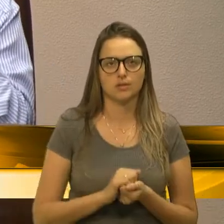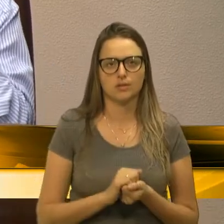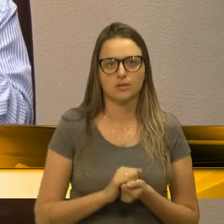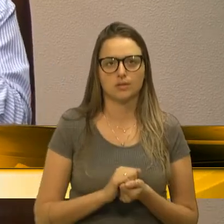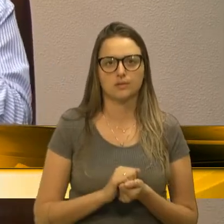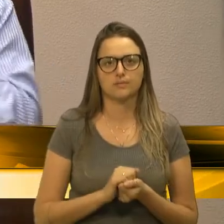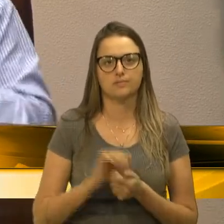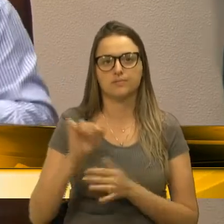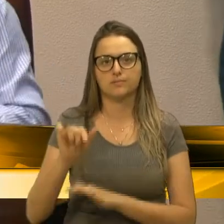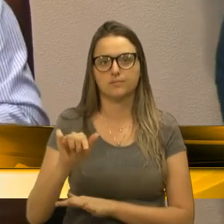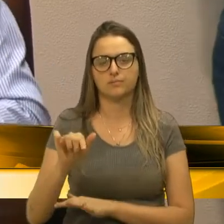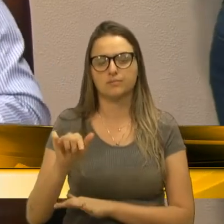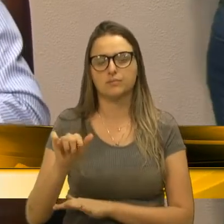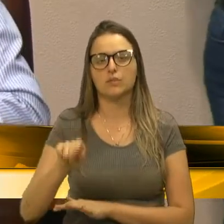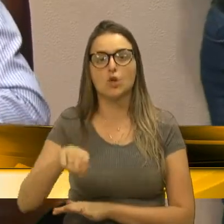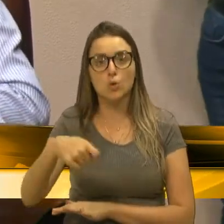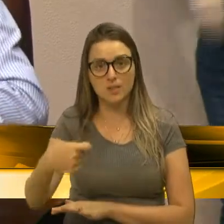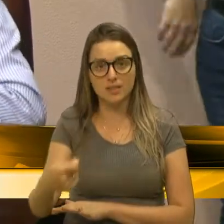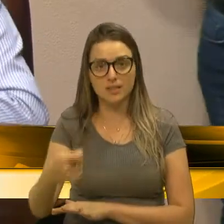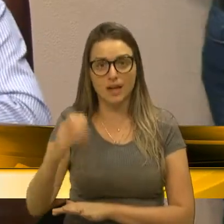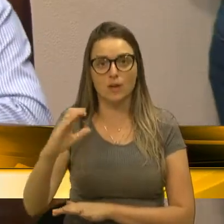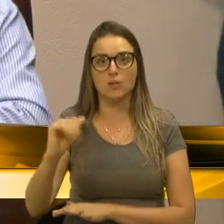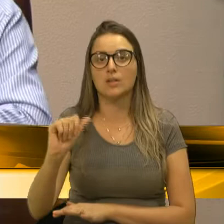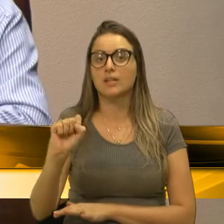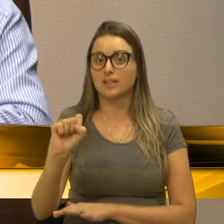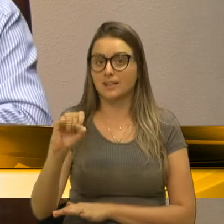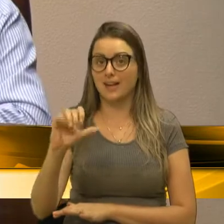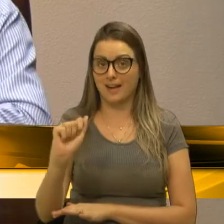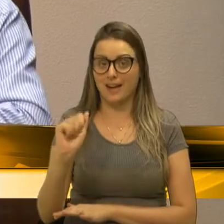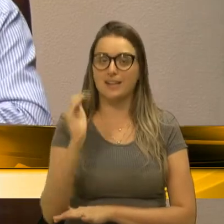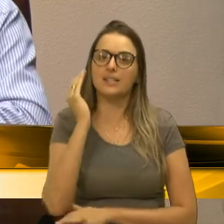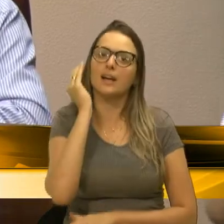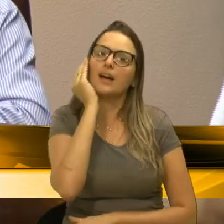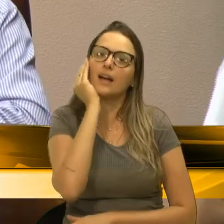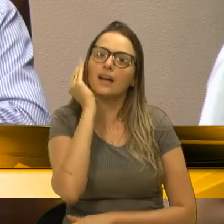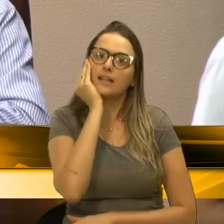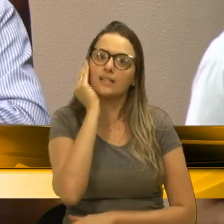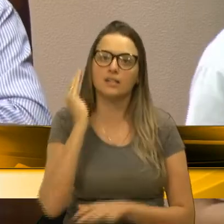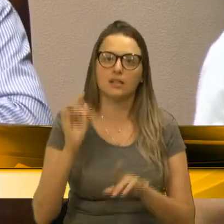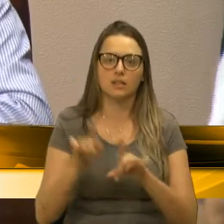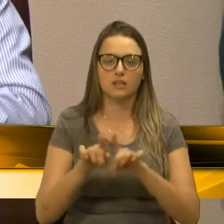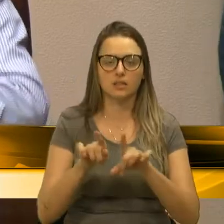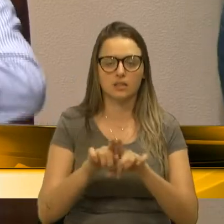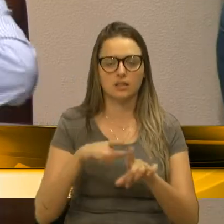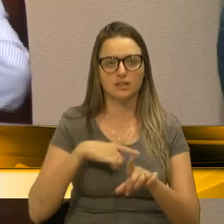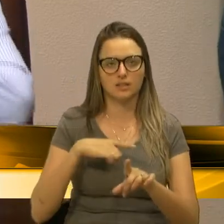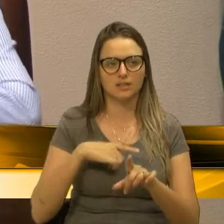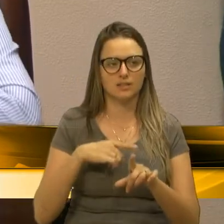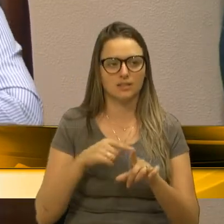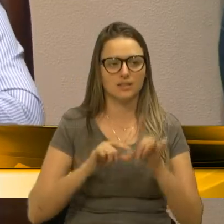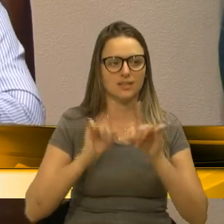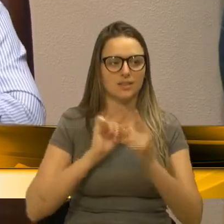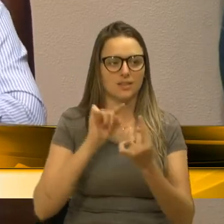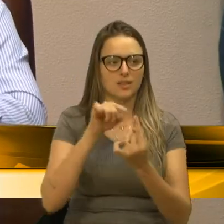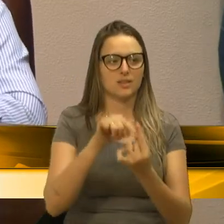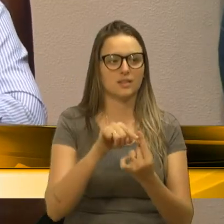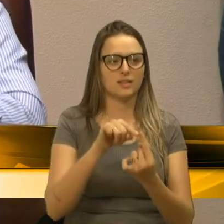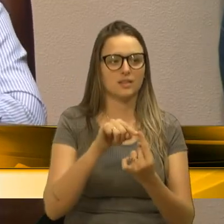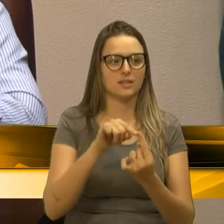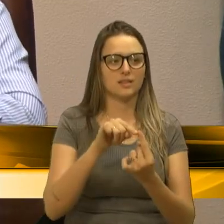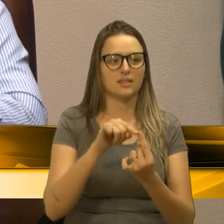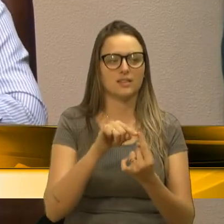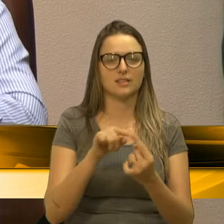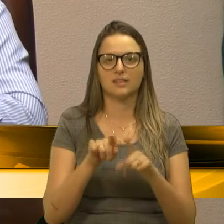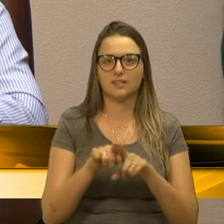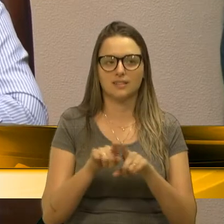Doutora Cássia, então, a não realização em relação aos próprios eventos que são objetos da denúncia, a não realização dos eventos, a senhora